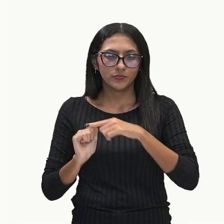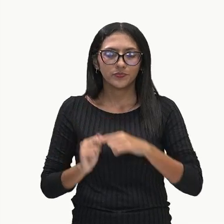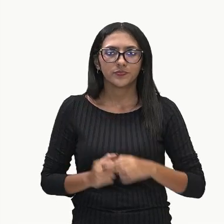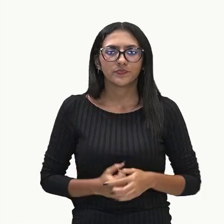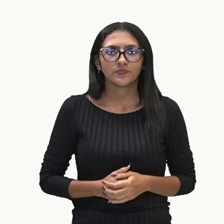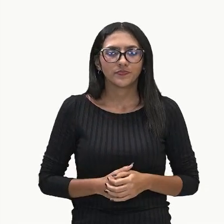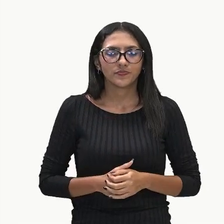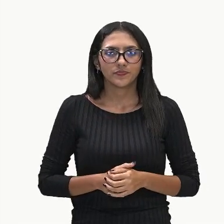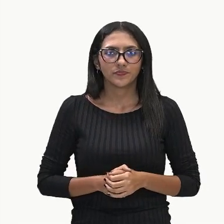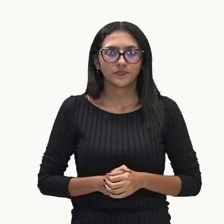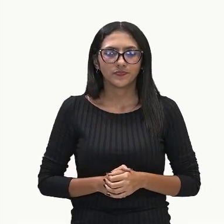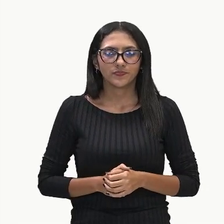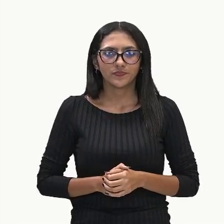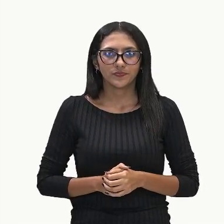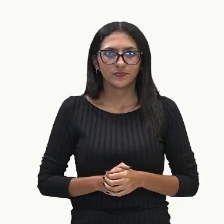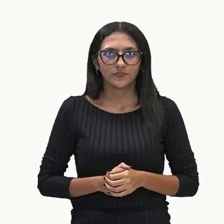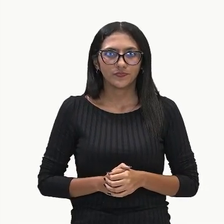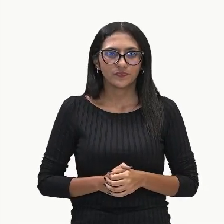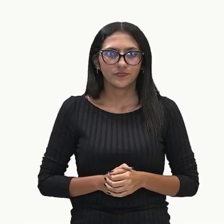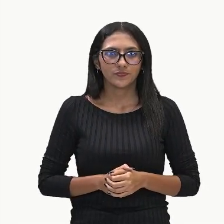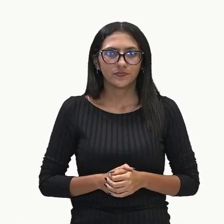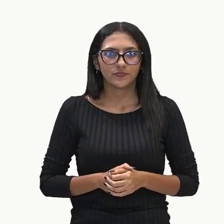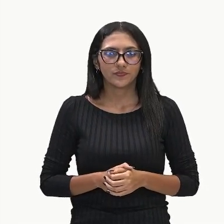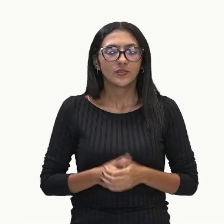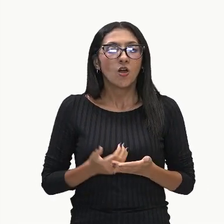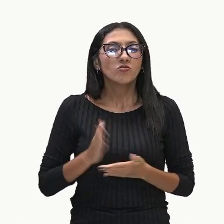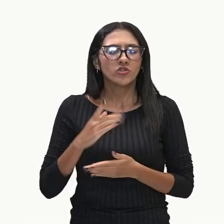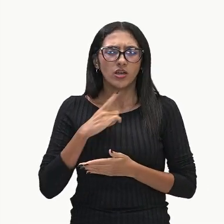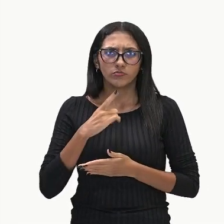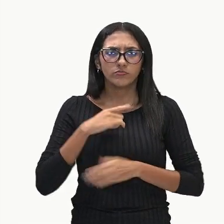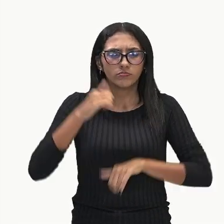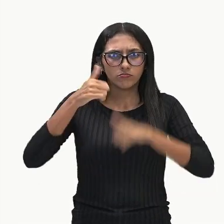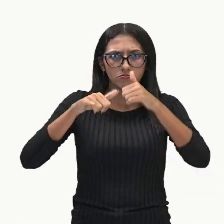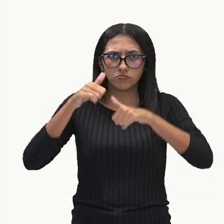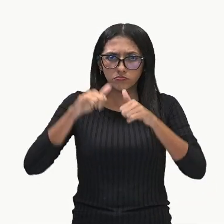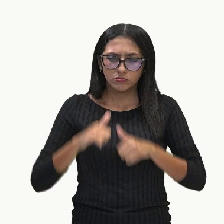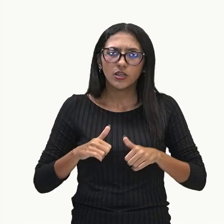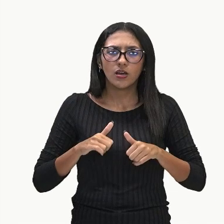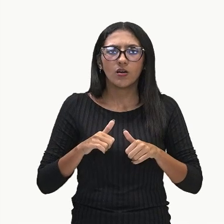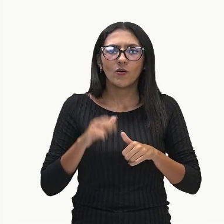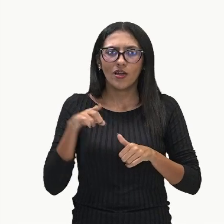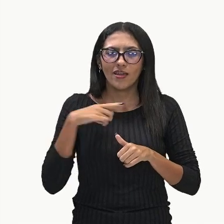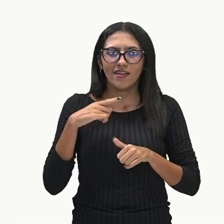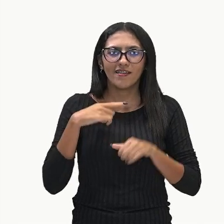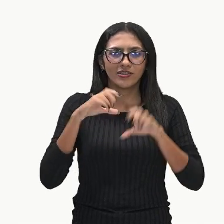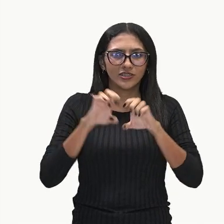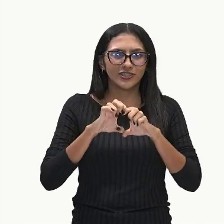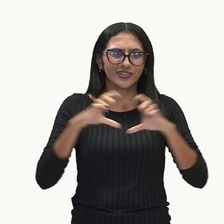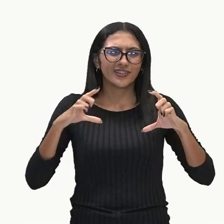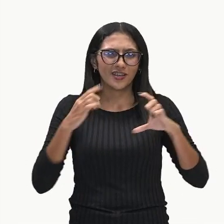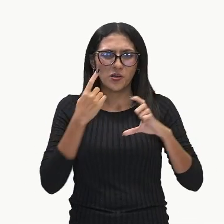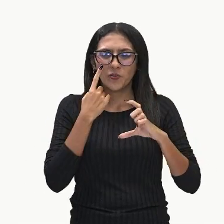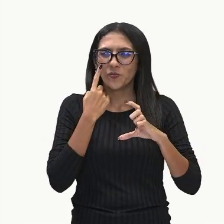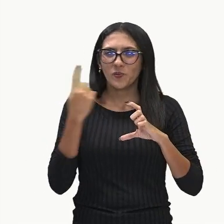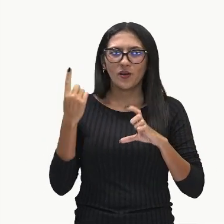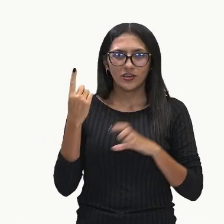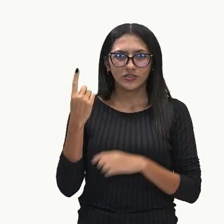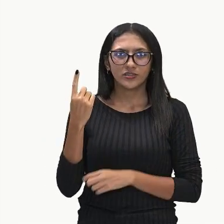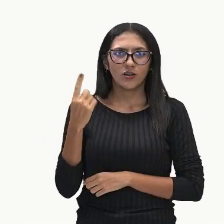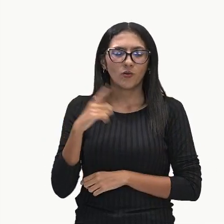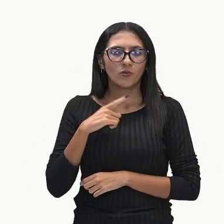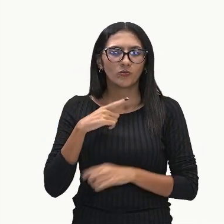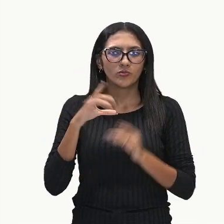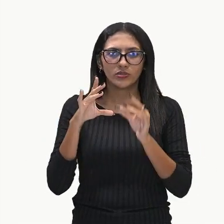que nós analisamos aí a equação incompleta, né, com o c igual a zero na sua